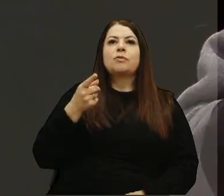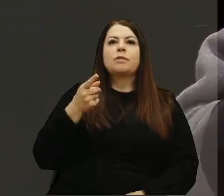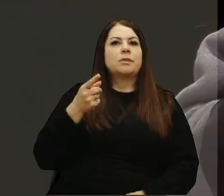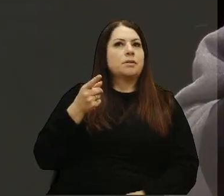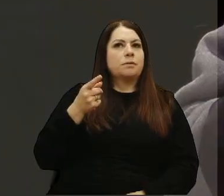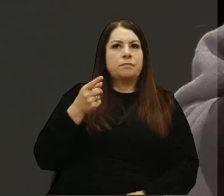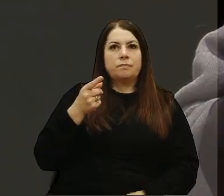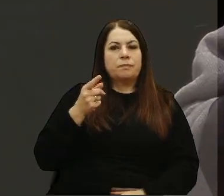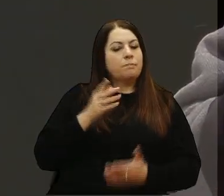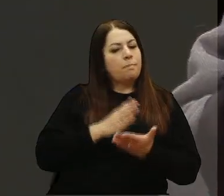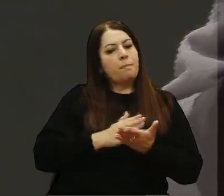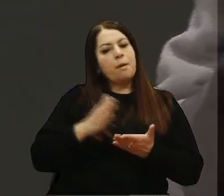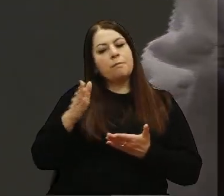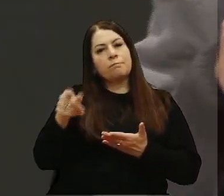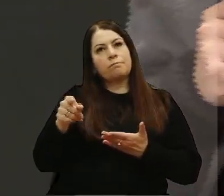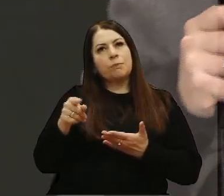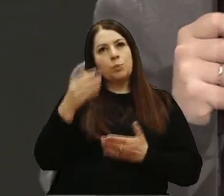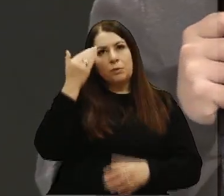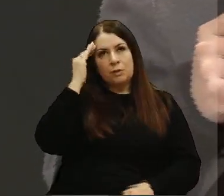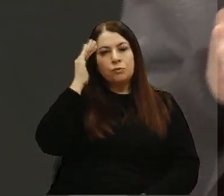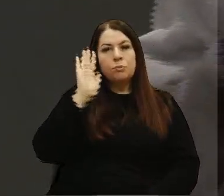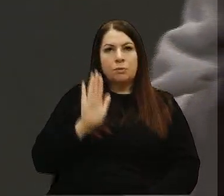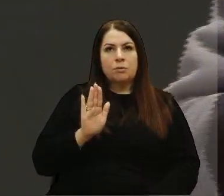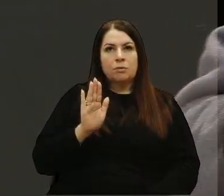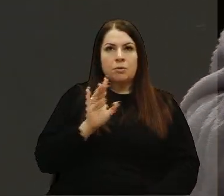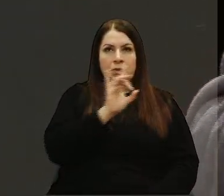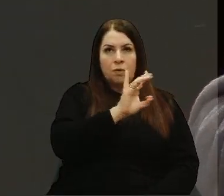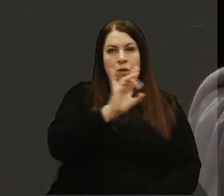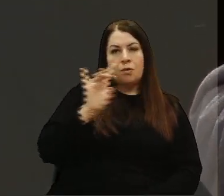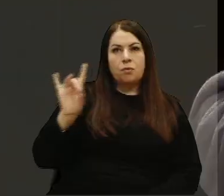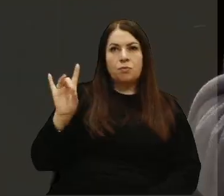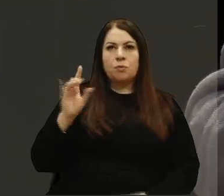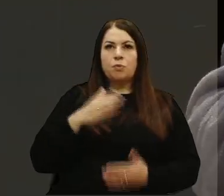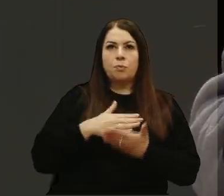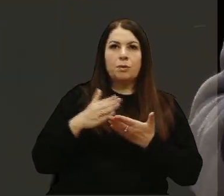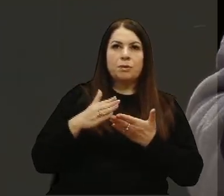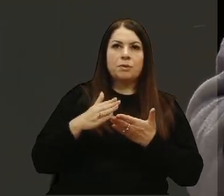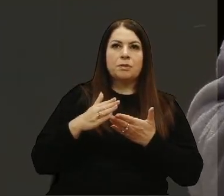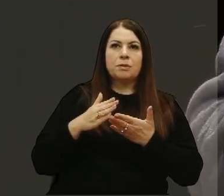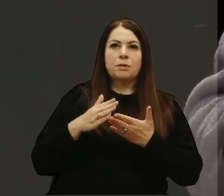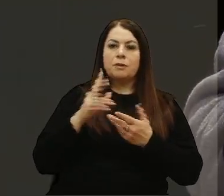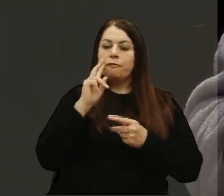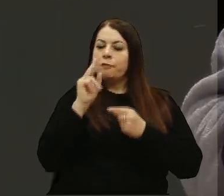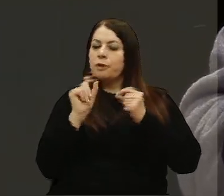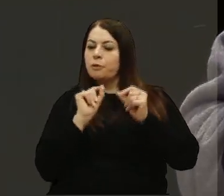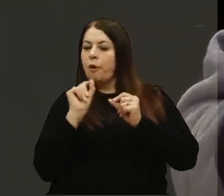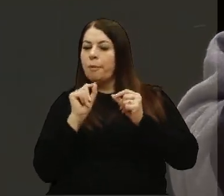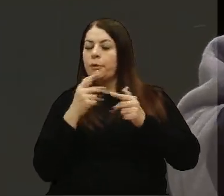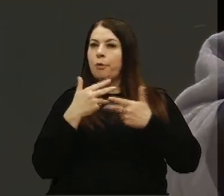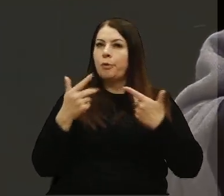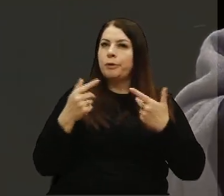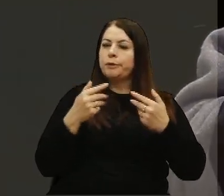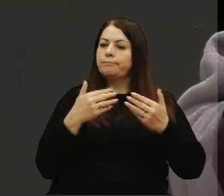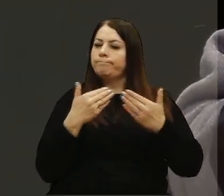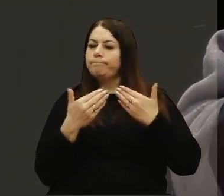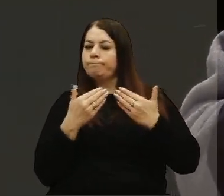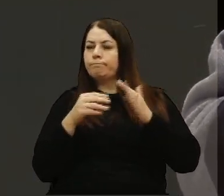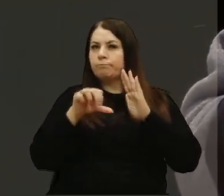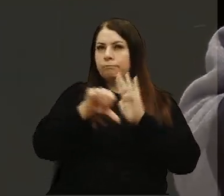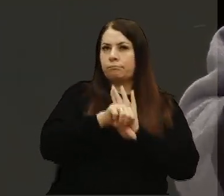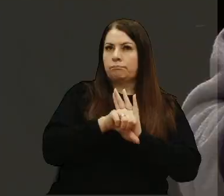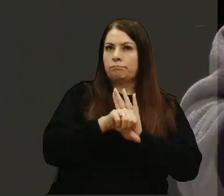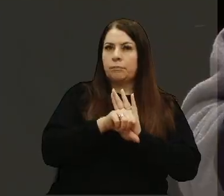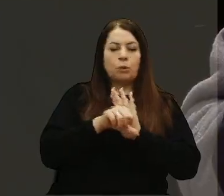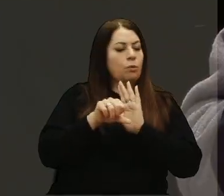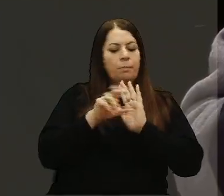perpassou o entendimento de cada um e começou a flertar com o crime. E quando flerta com o crime, não cabe